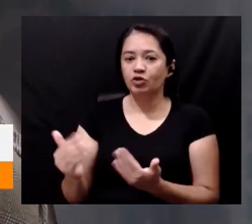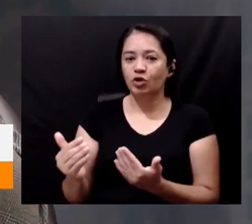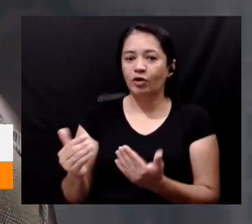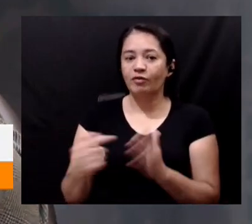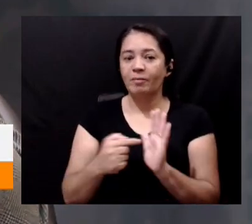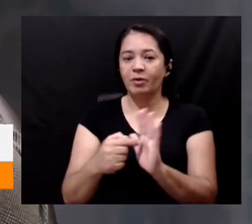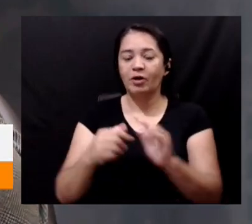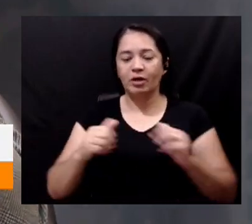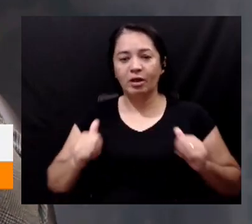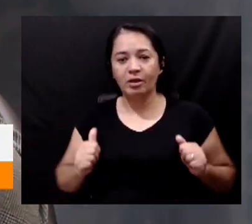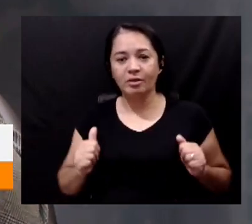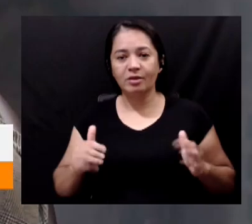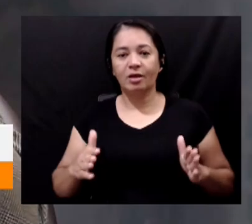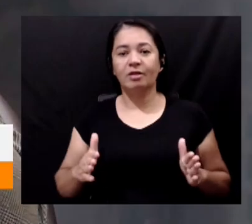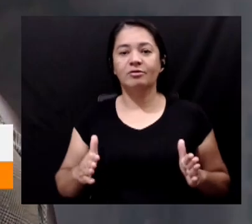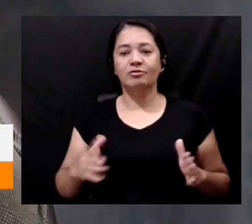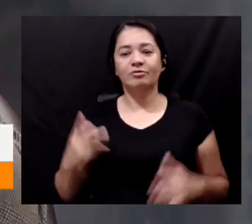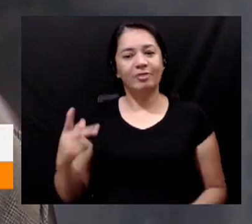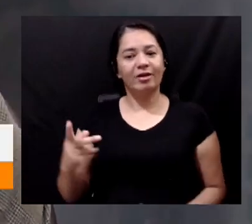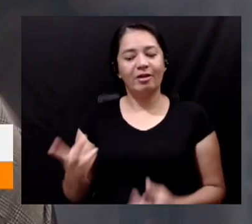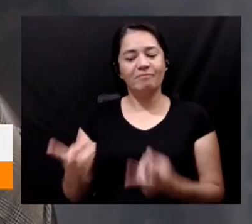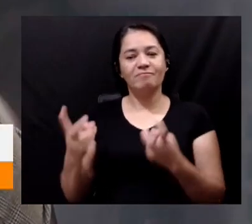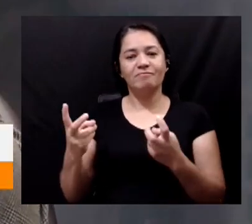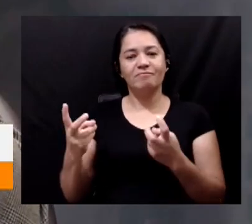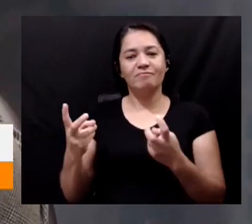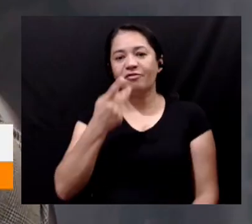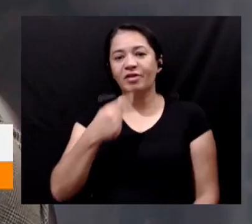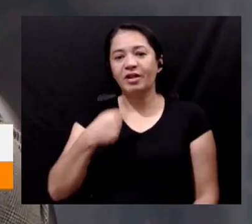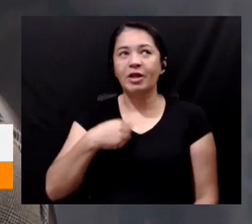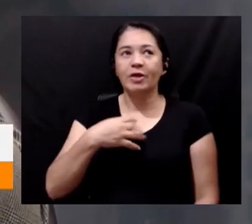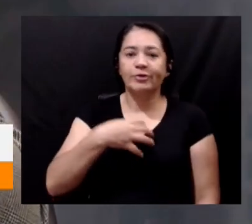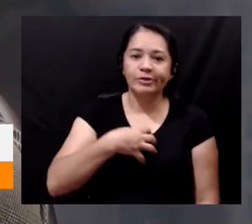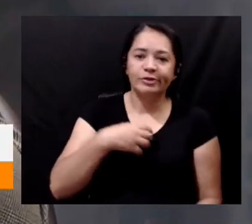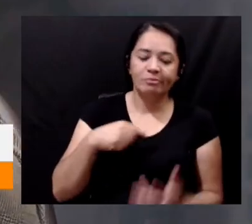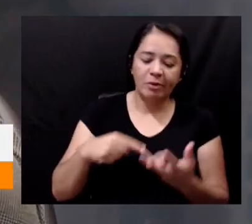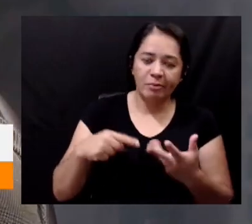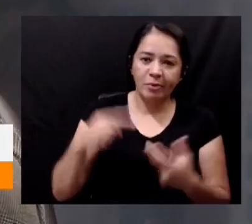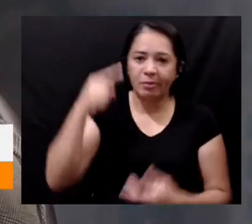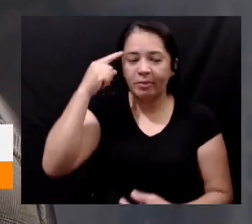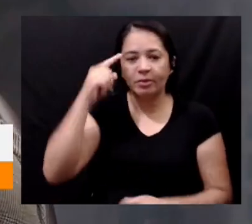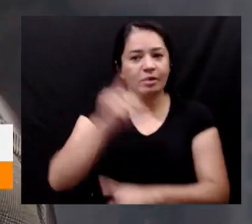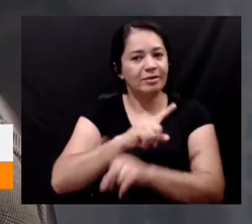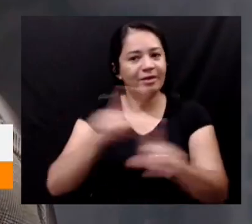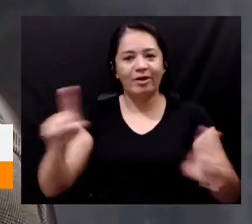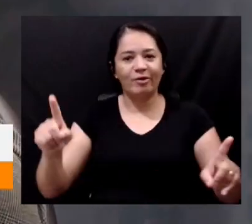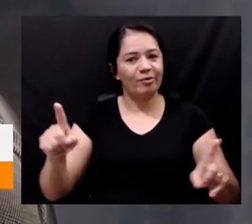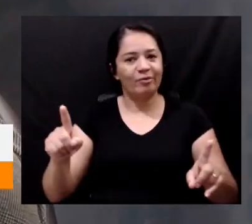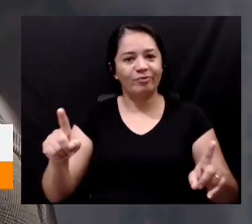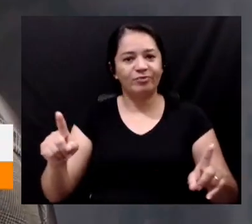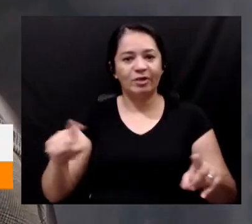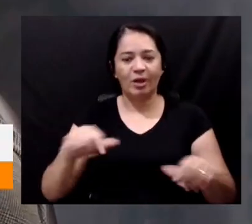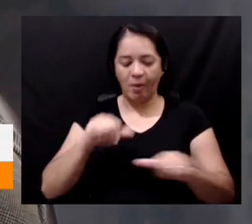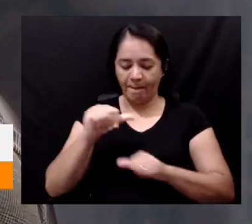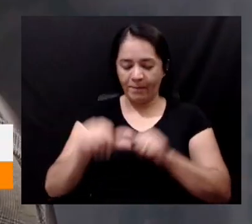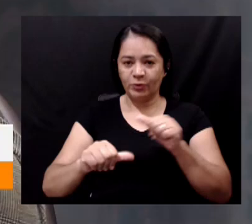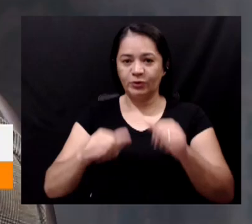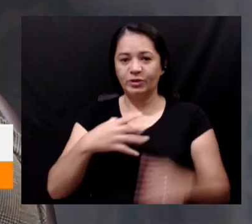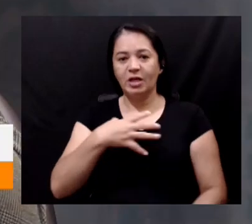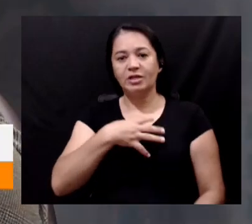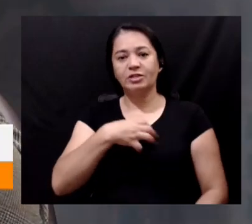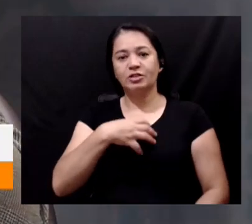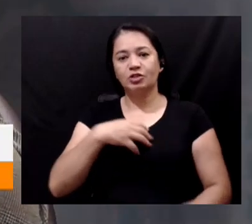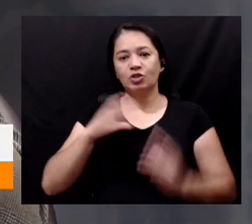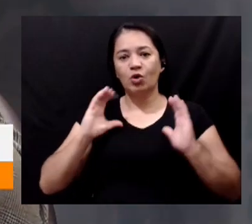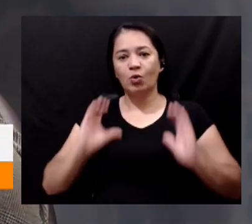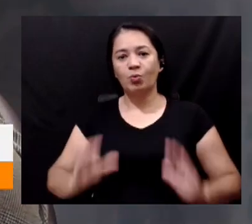atos, não fala: "Olha, estou sentindo isso, estou pensando naquilo", então, são mudanças comportamentais, né. Uhum.